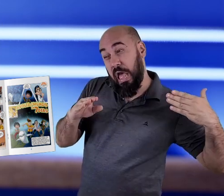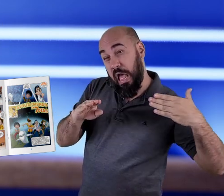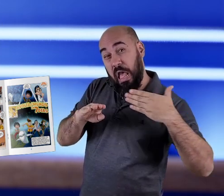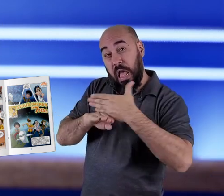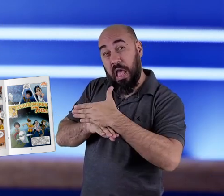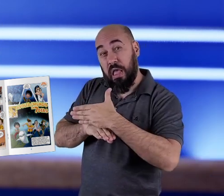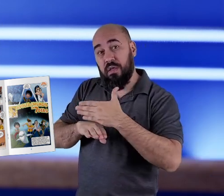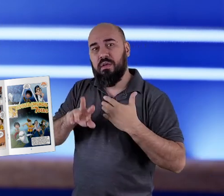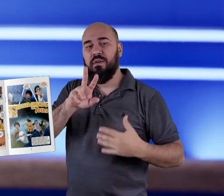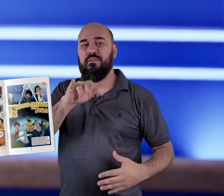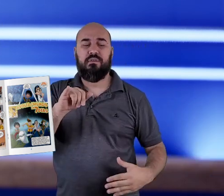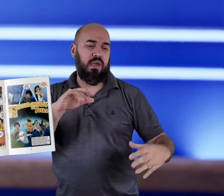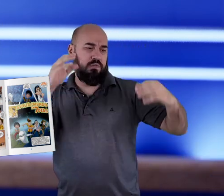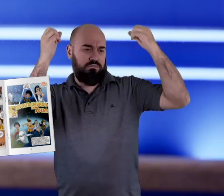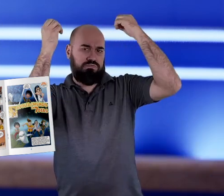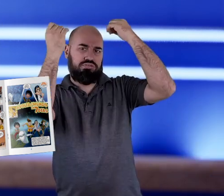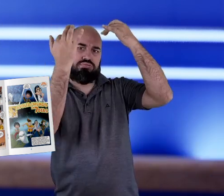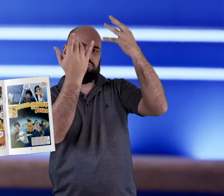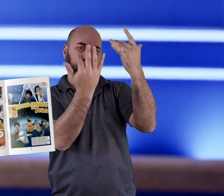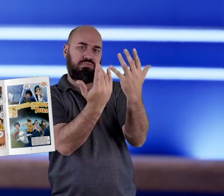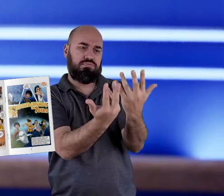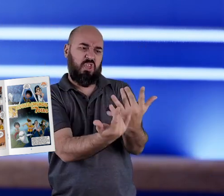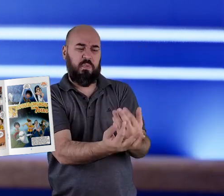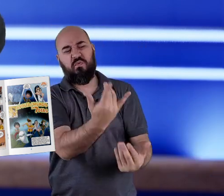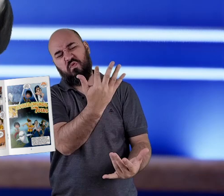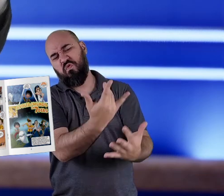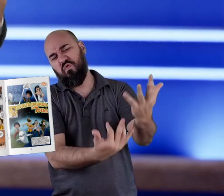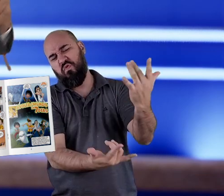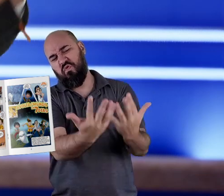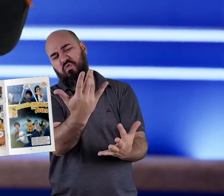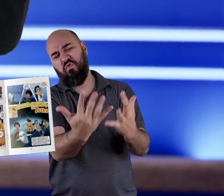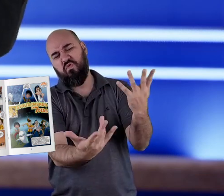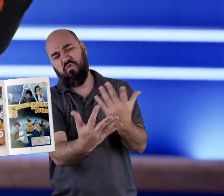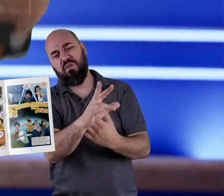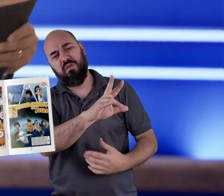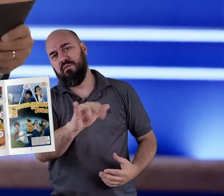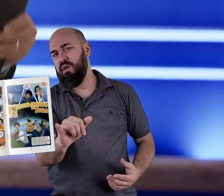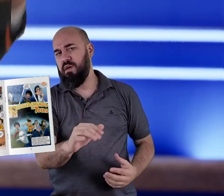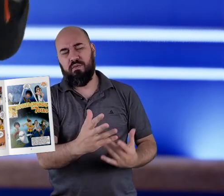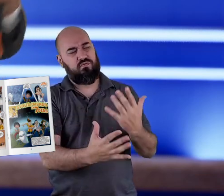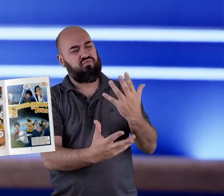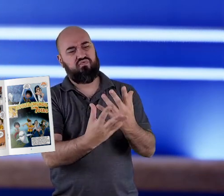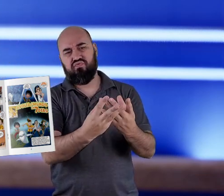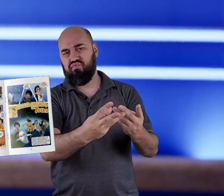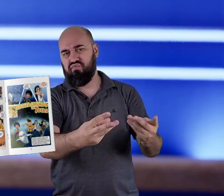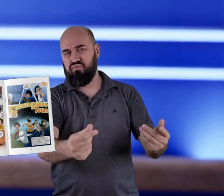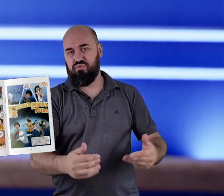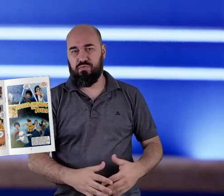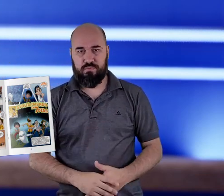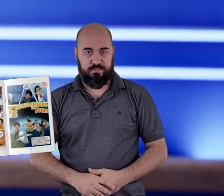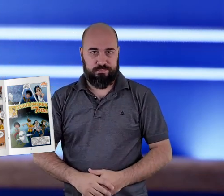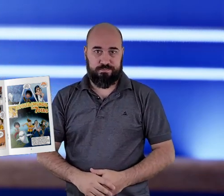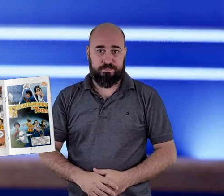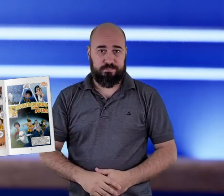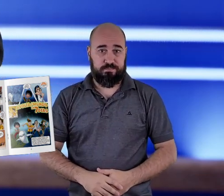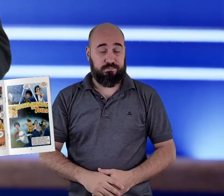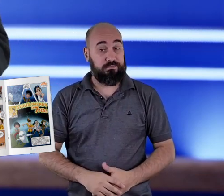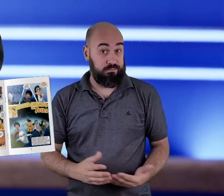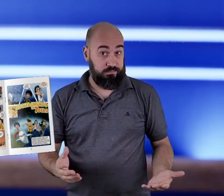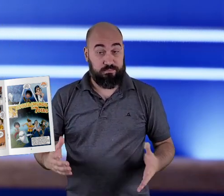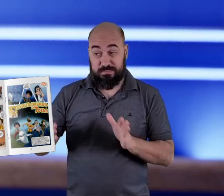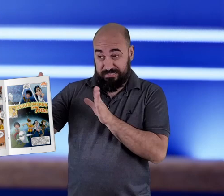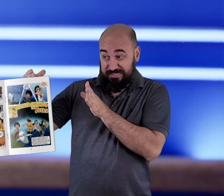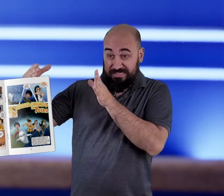anos, ressuscitarão e tentarão tomar a cidade de Deus e do seu povo. O